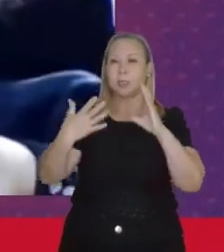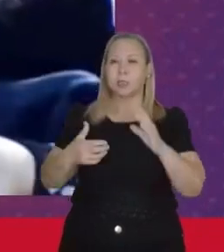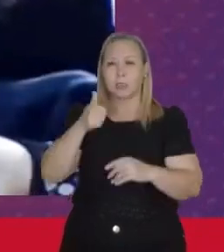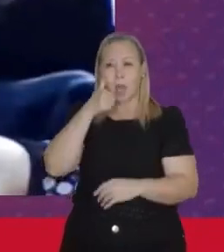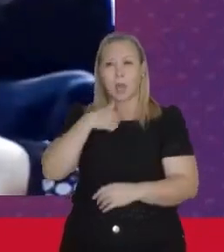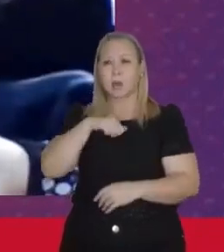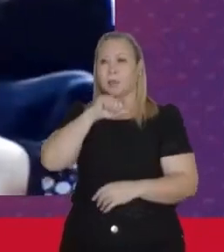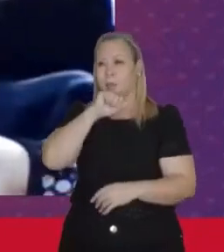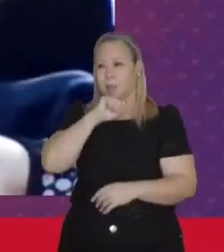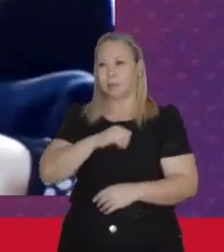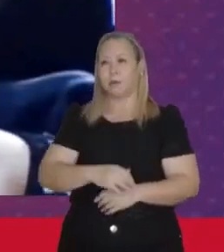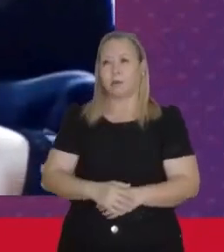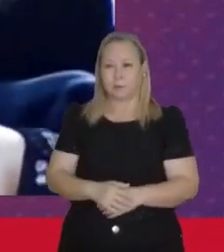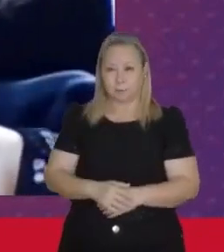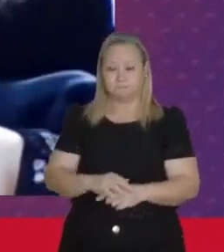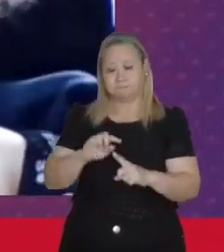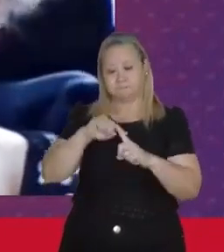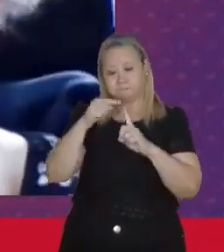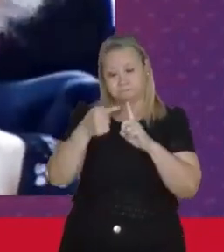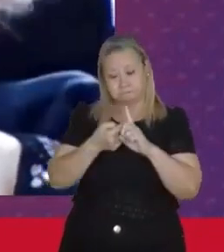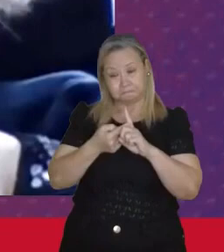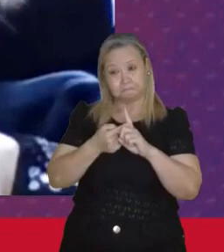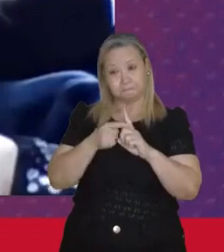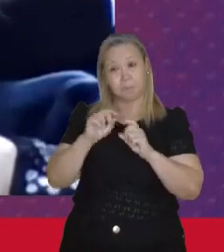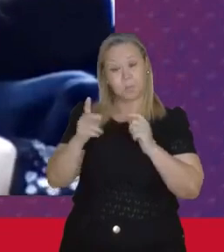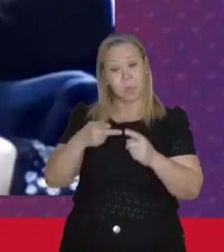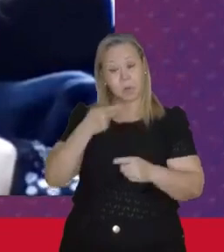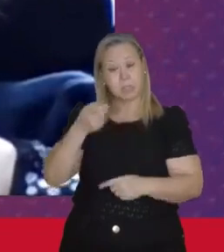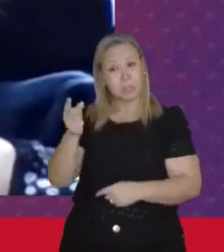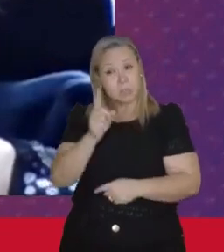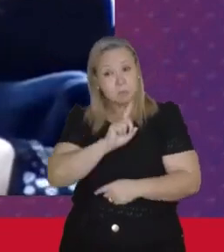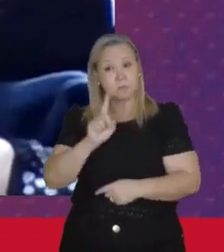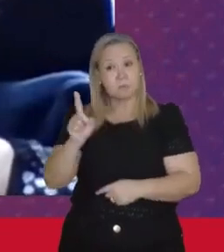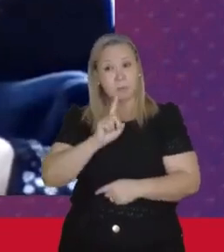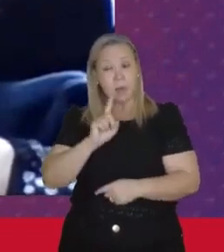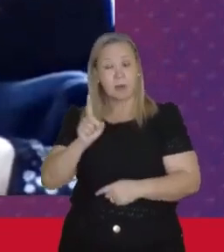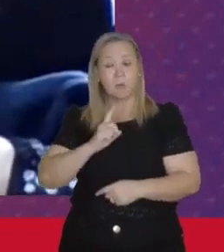maternidade. O que nós dissemos que não.